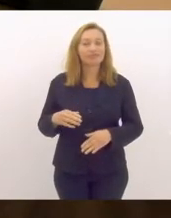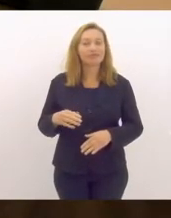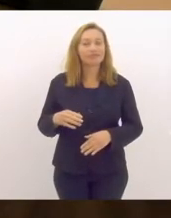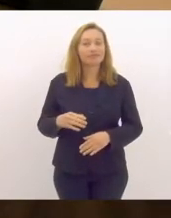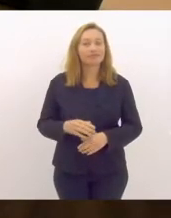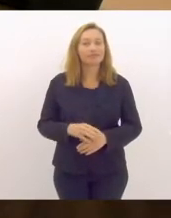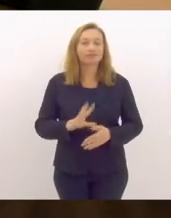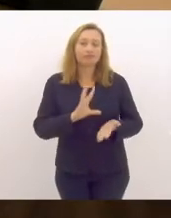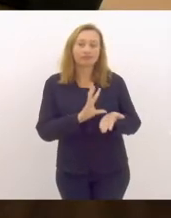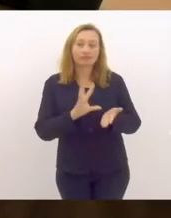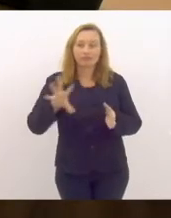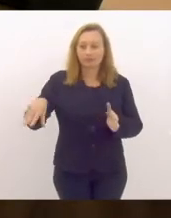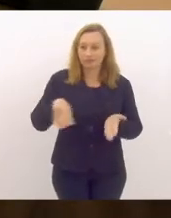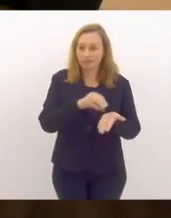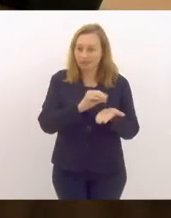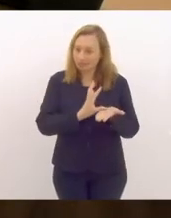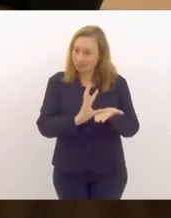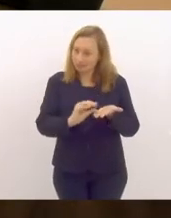colocando em pauta